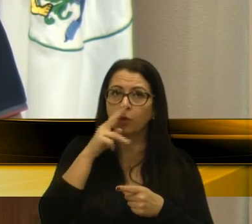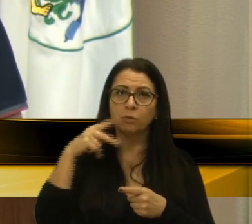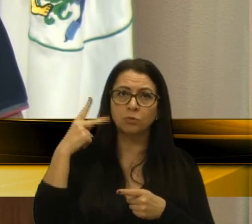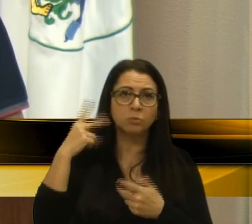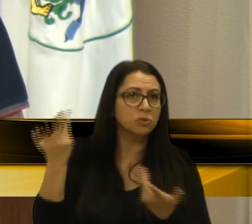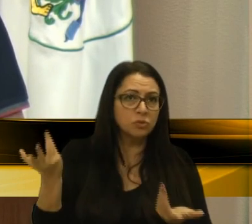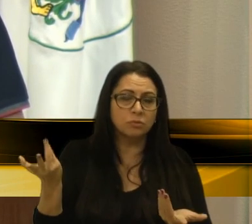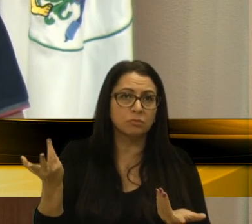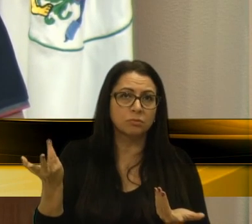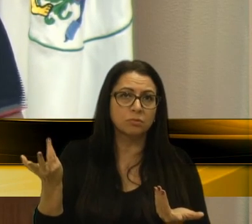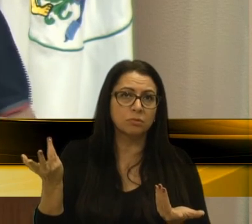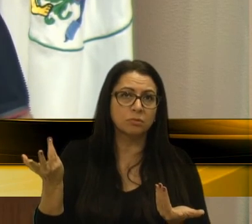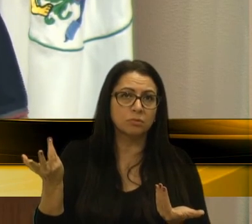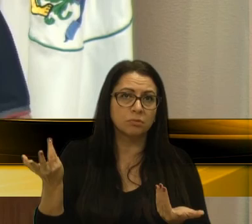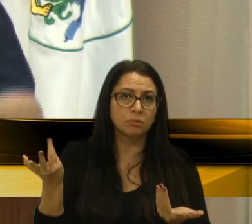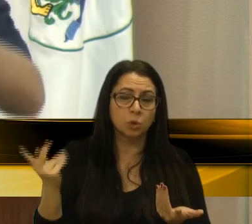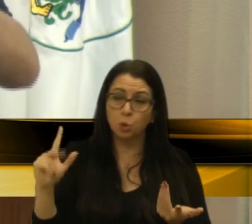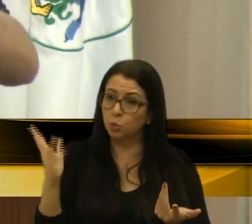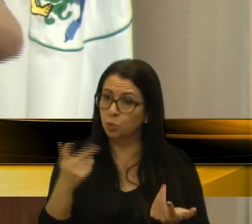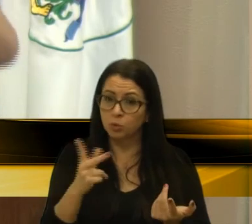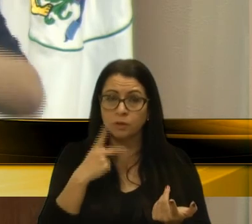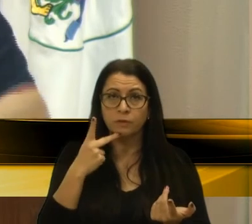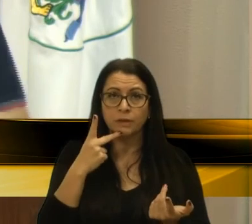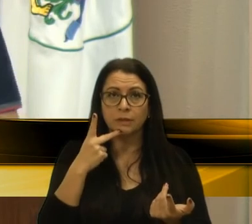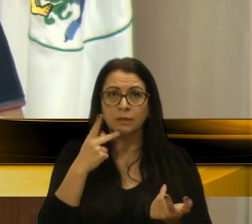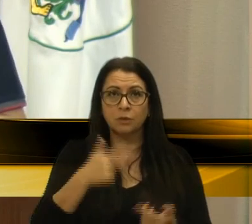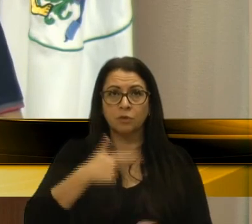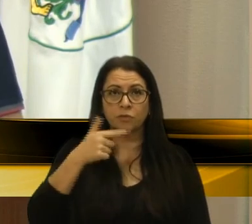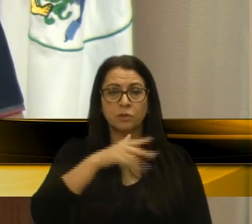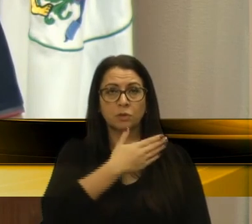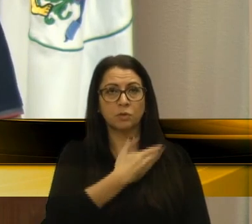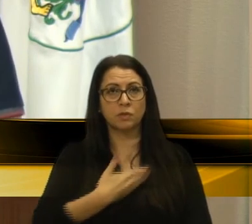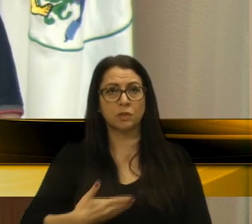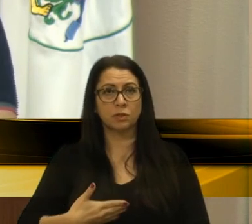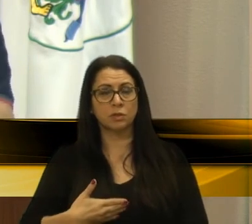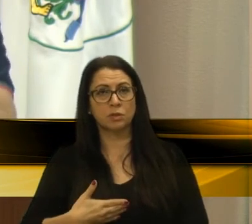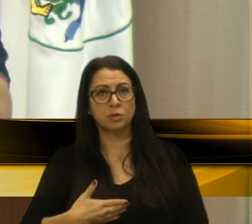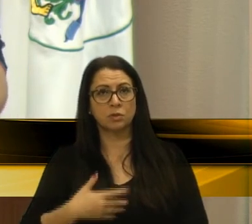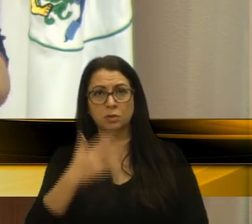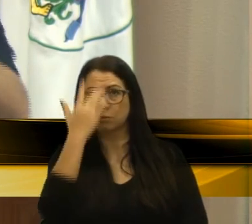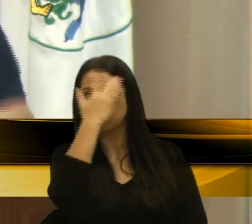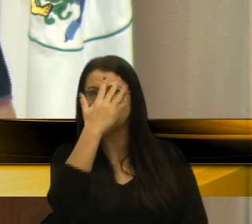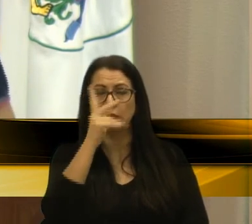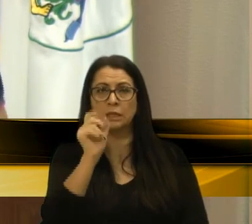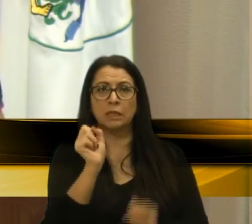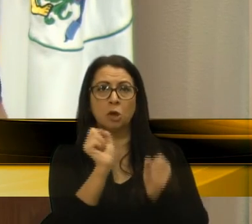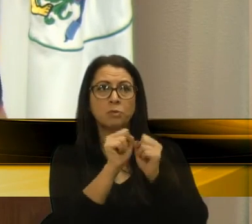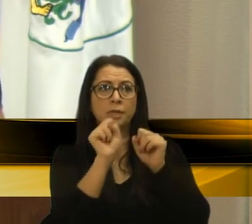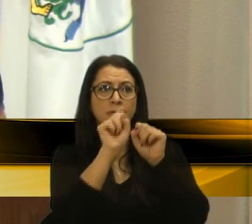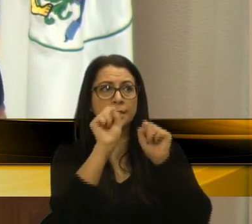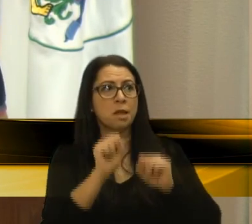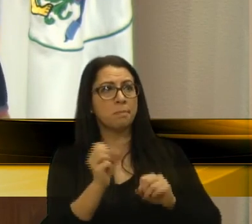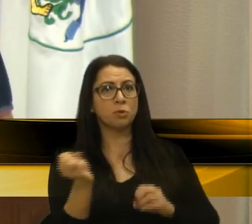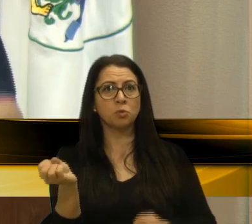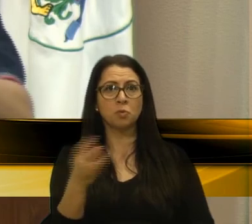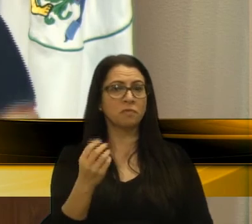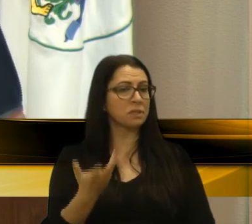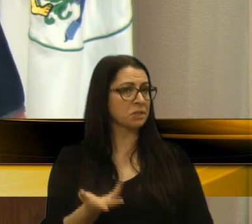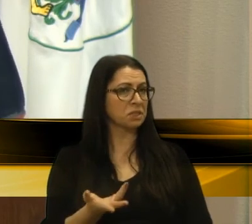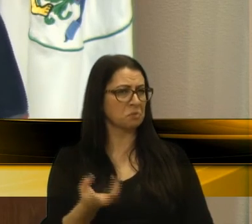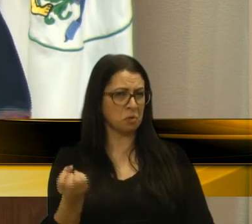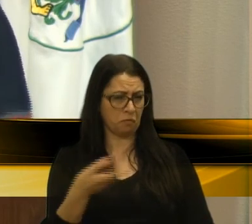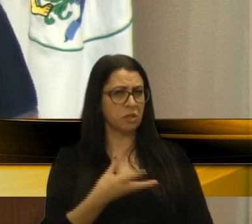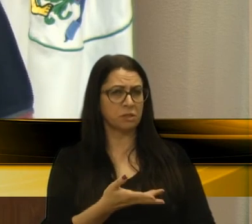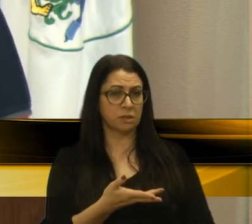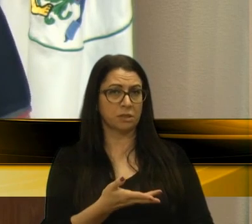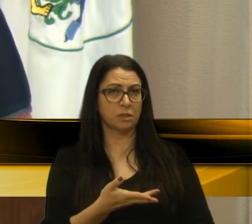políticos. Todos os discursos. Ainda o vice-governador do seu partido, vereador de Ló, diz que é um sistema de inovação isso. Inovação